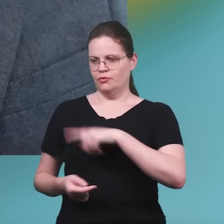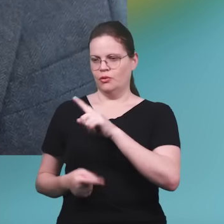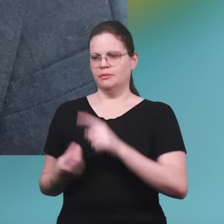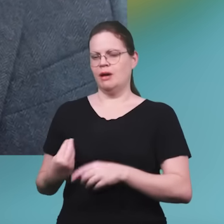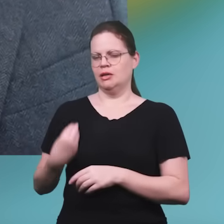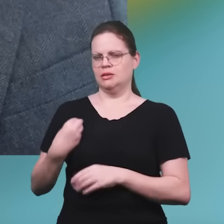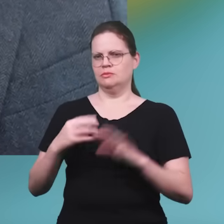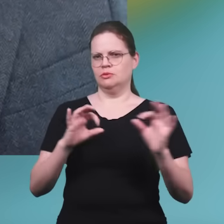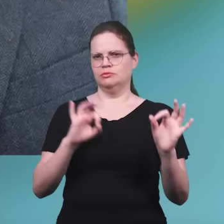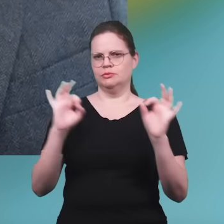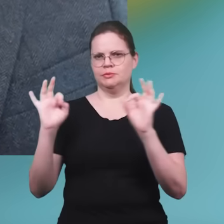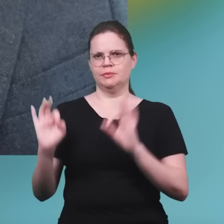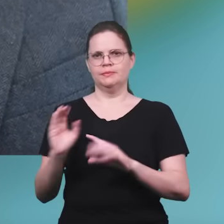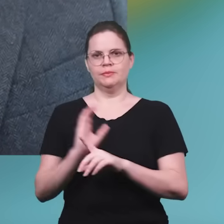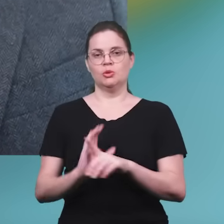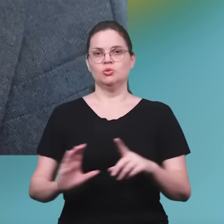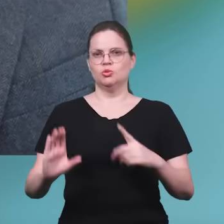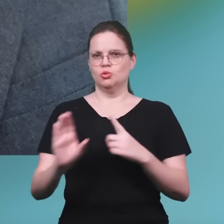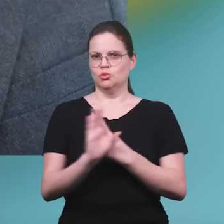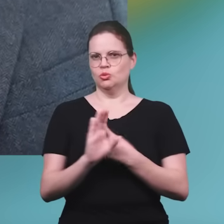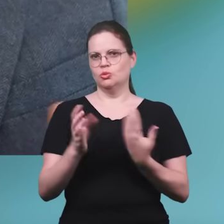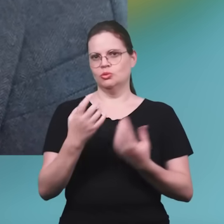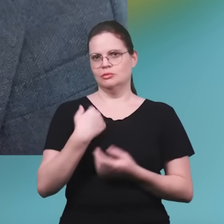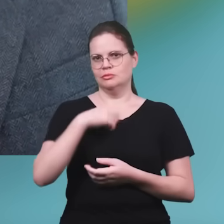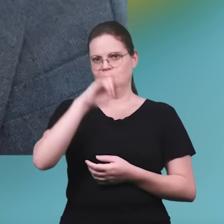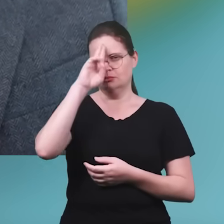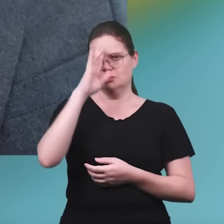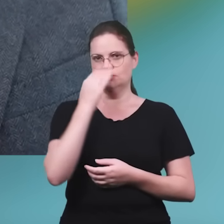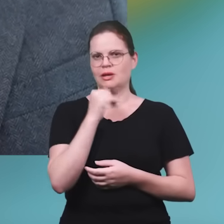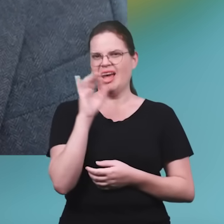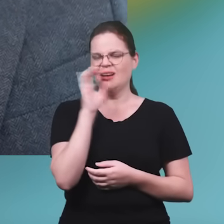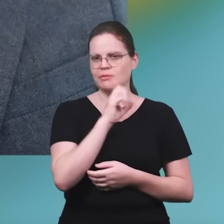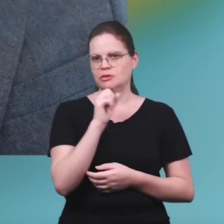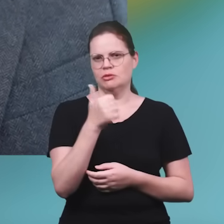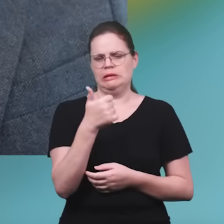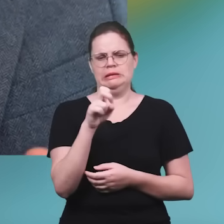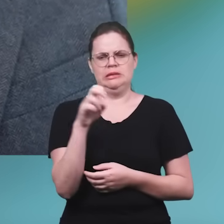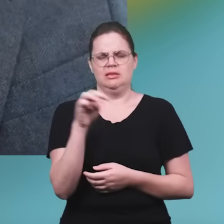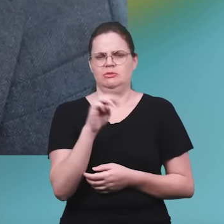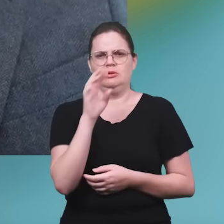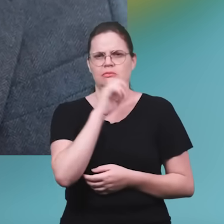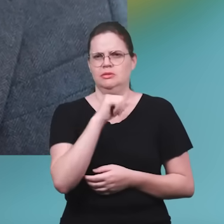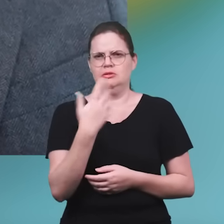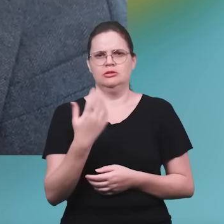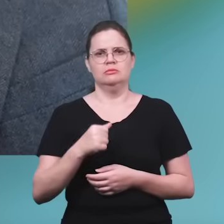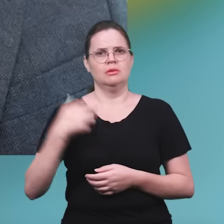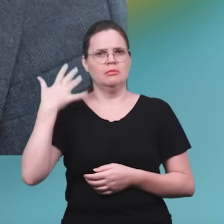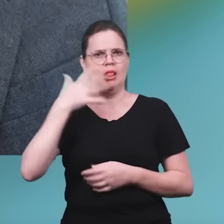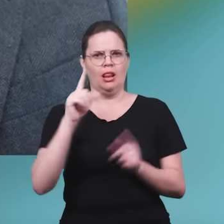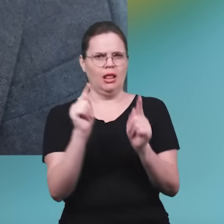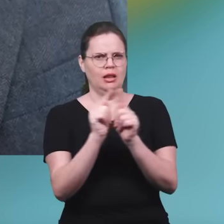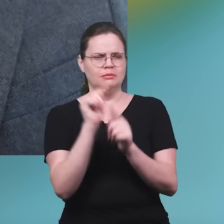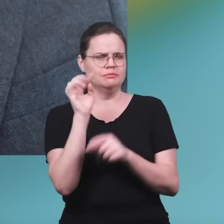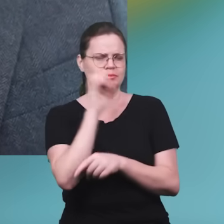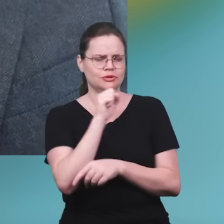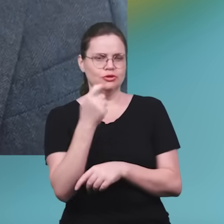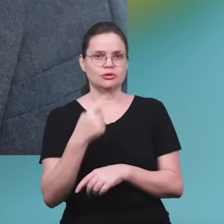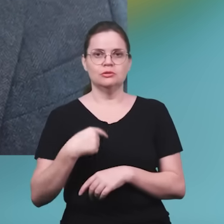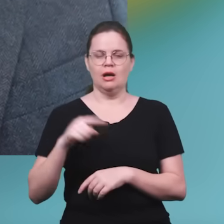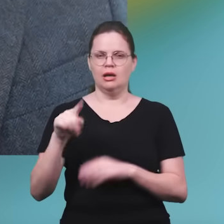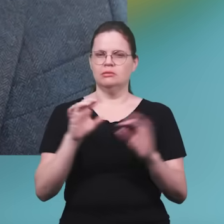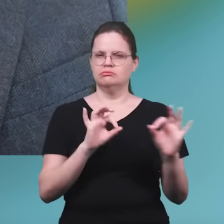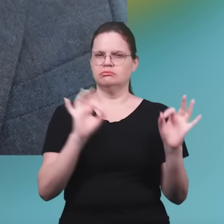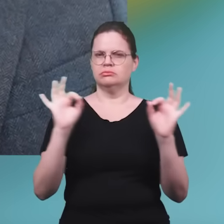participou. Quando terminou o culto ao meio-dia, um culto rápido, de alguns minutos, um momento de oração, uma palavra